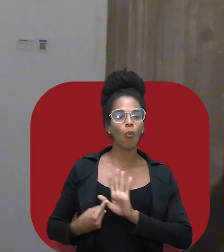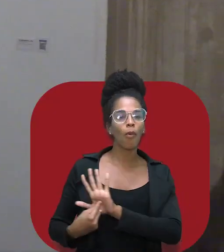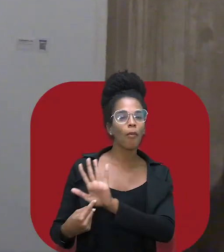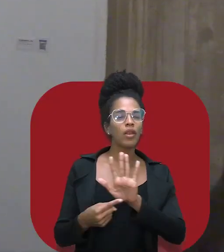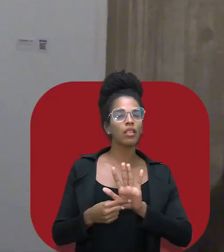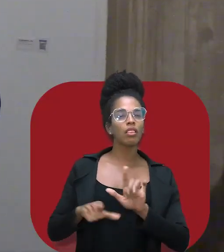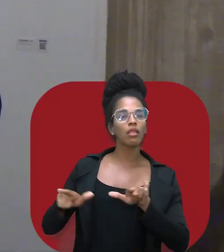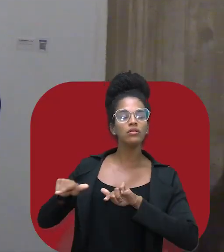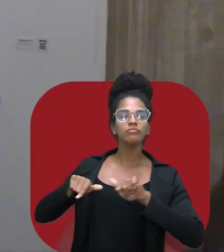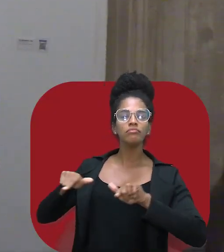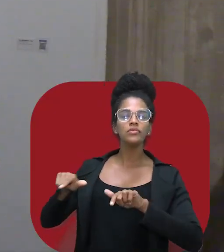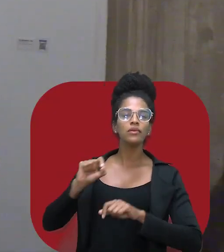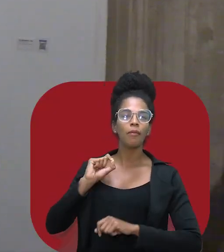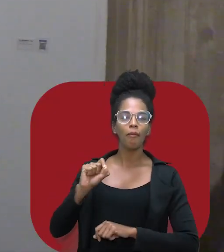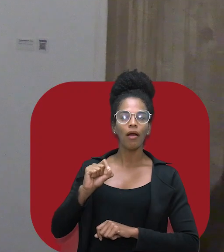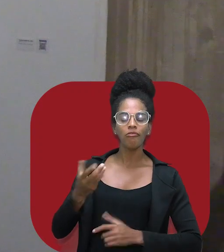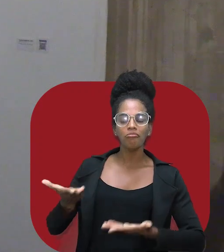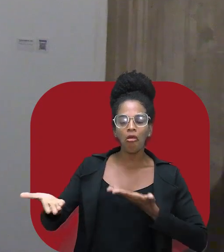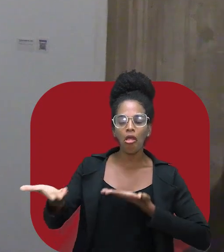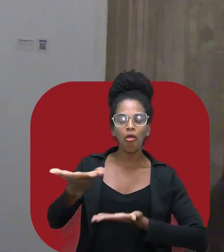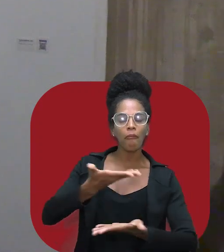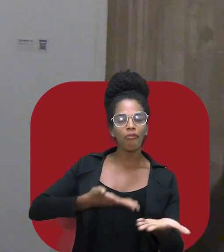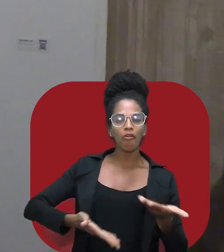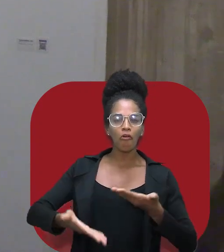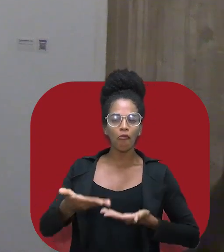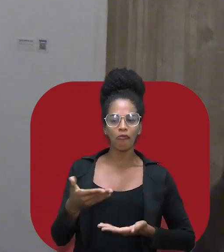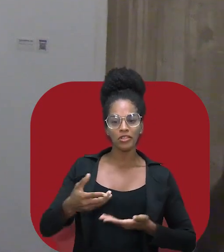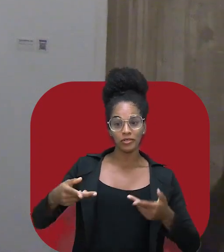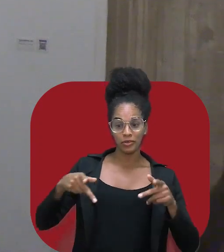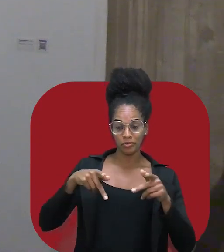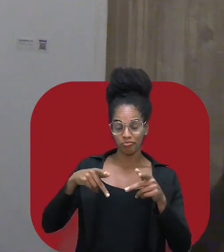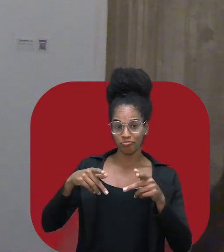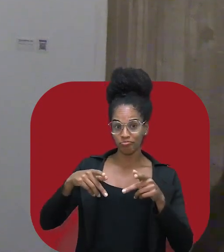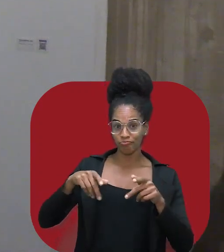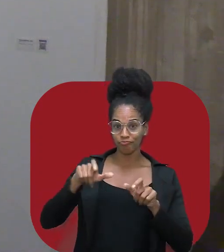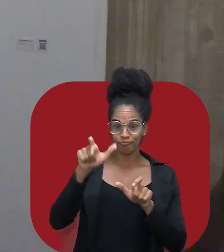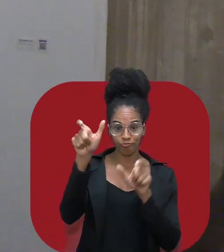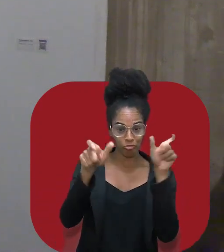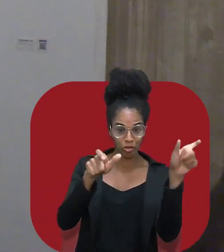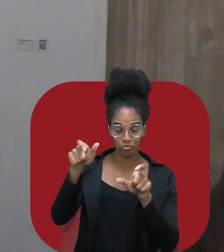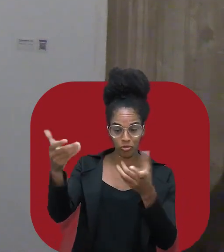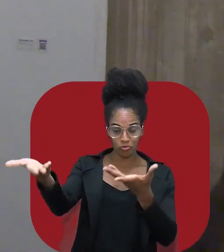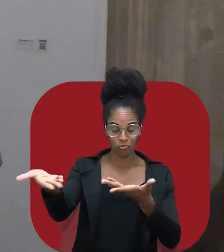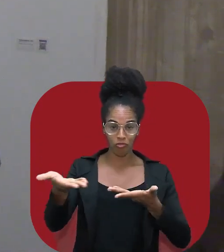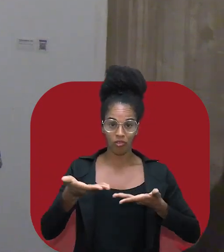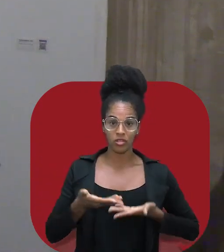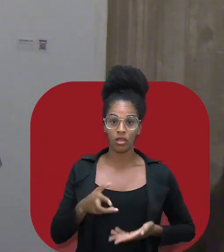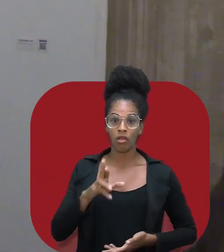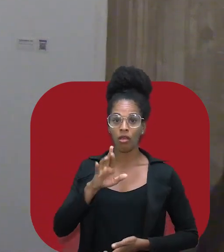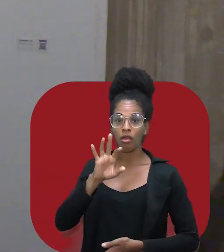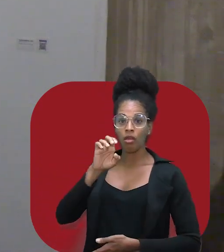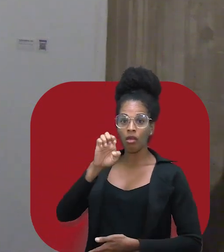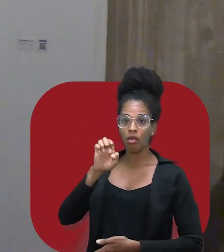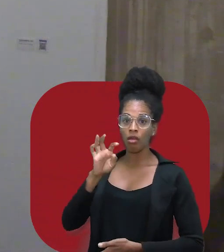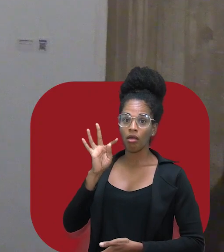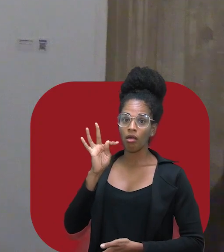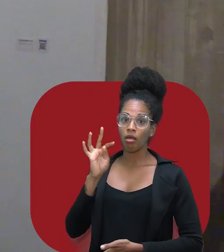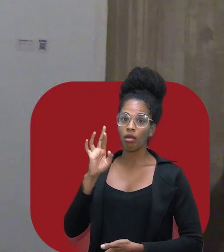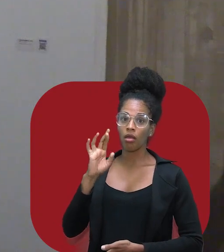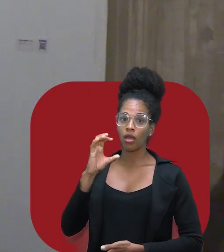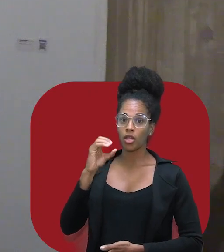Eu trouxe esse trabalho para conversar com o público aqui que está fazendo parte dessa